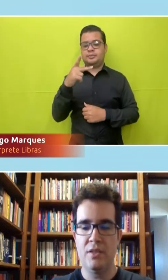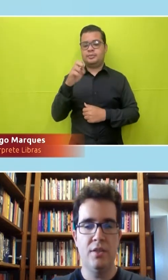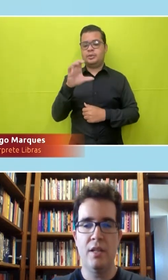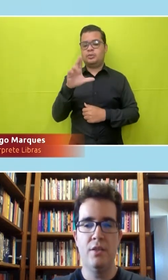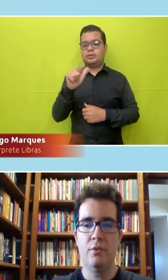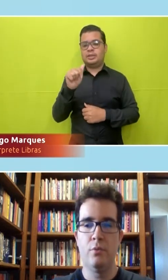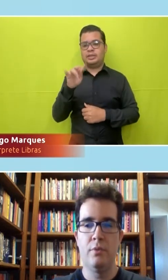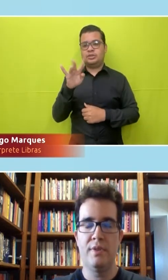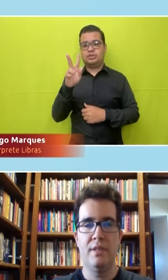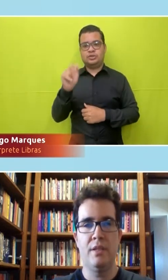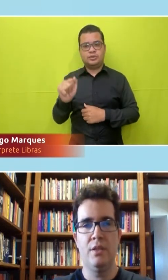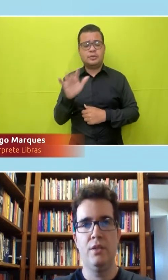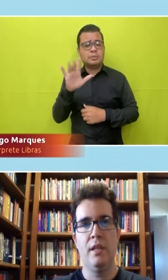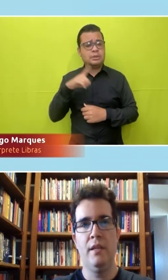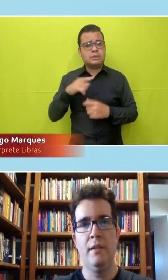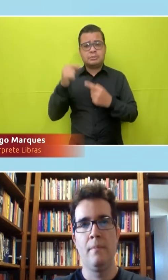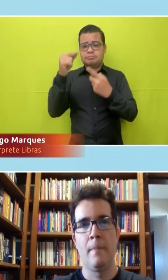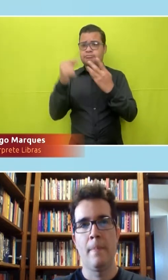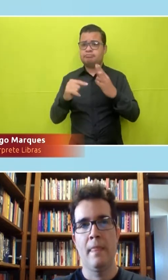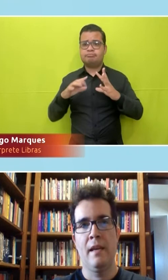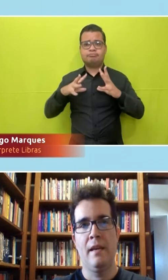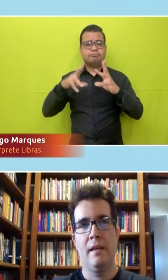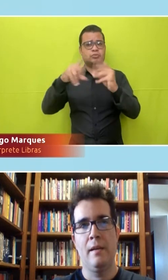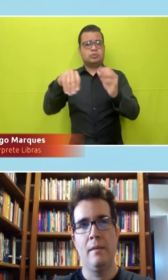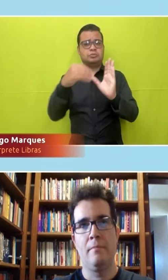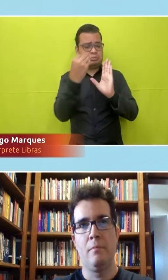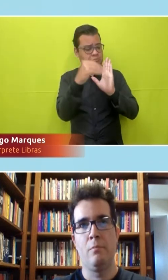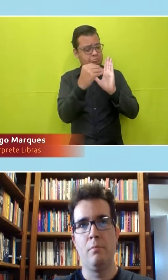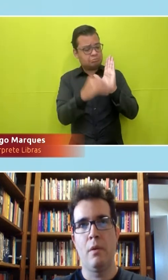Mas a gente tem de tudo, assim, a gente tem